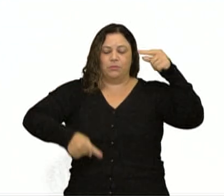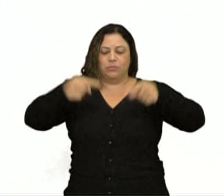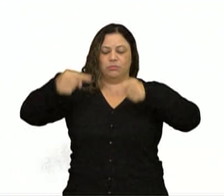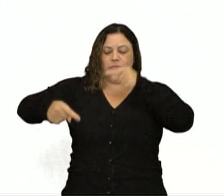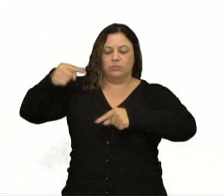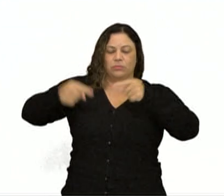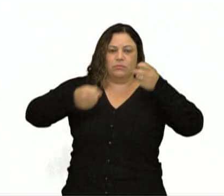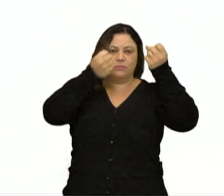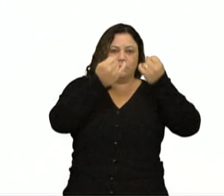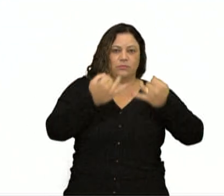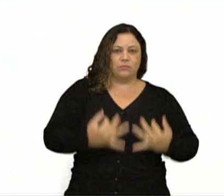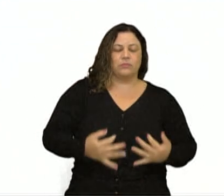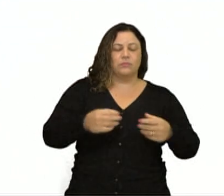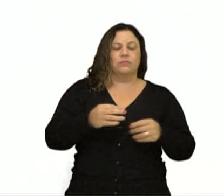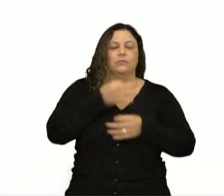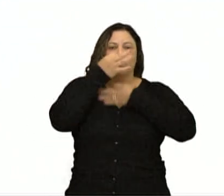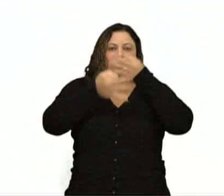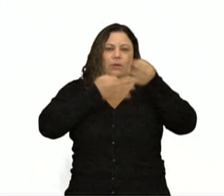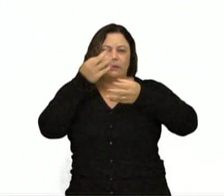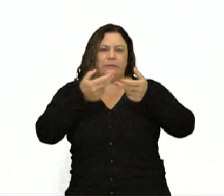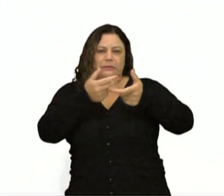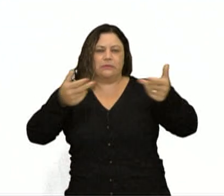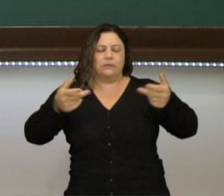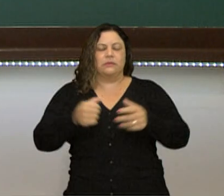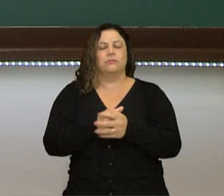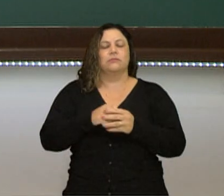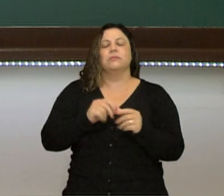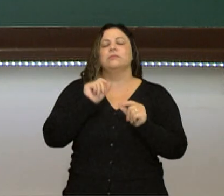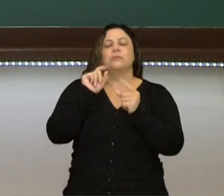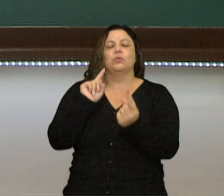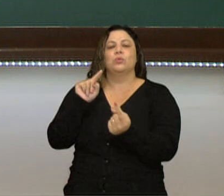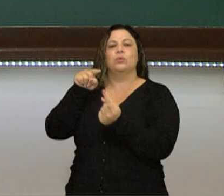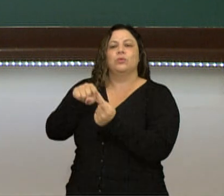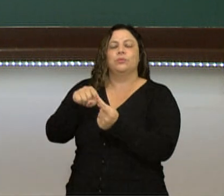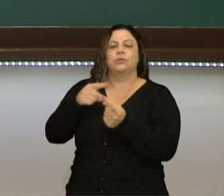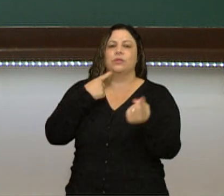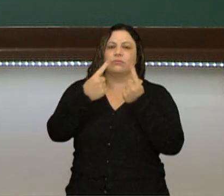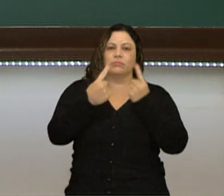explicações e ou argumentos relativos ao objeto da discussão.